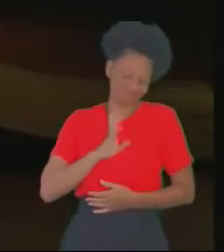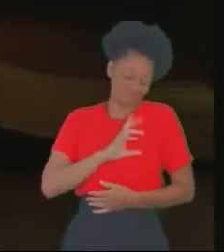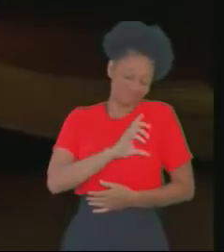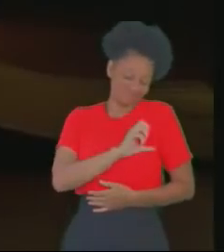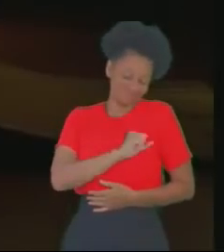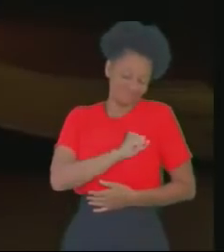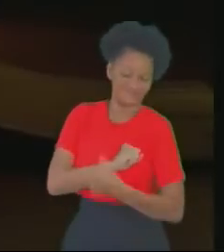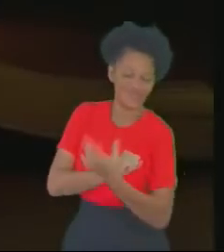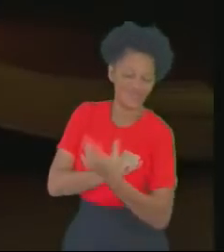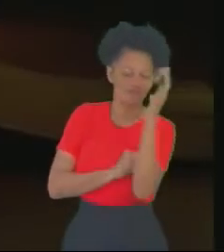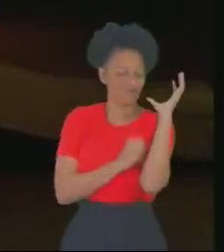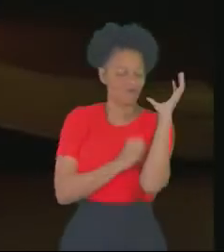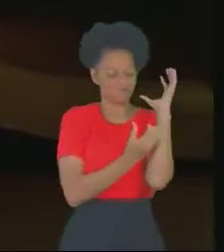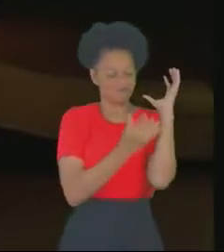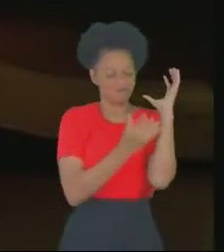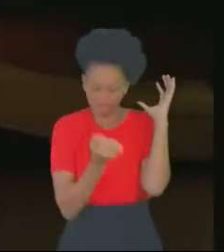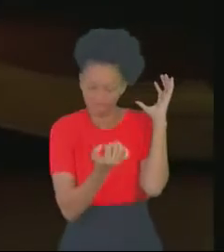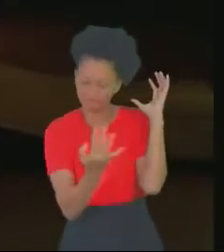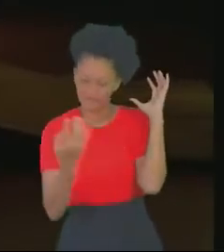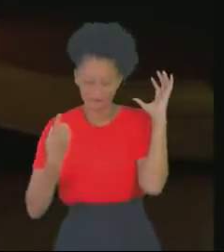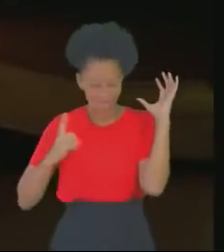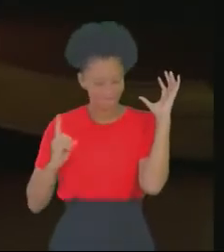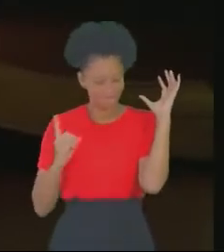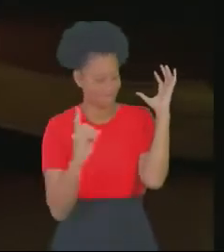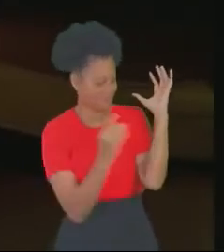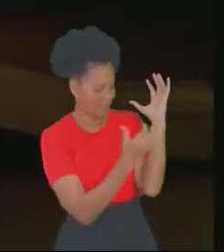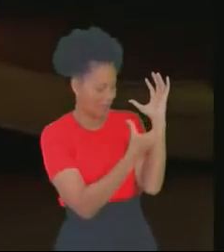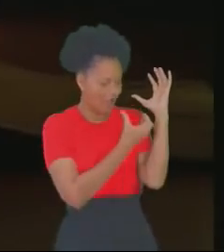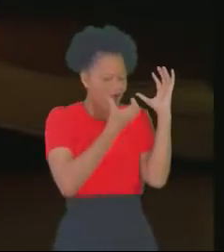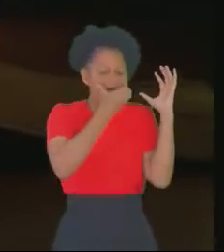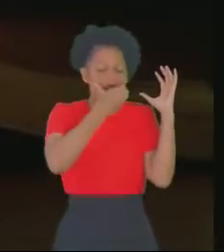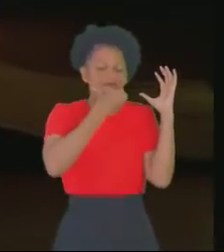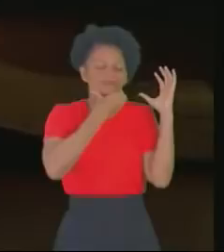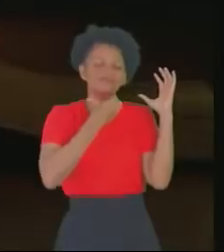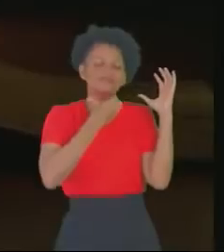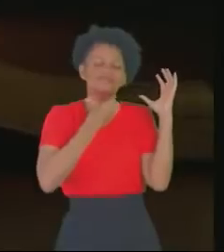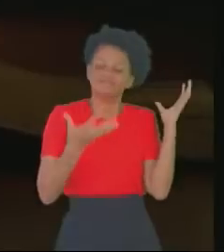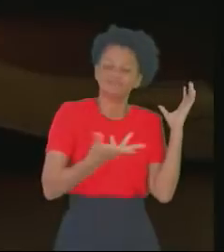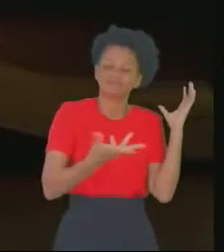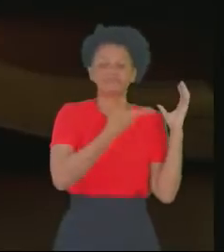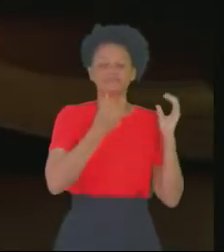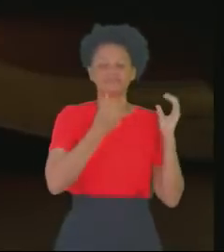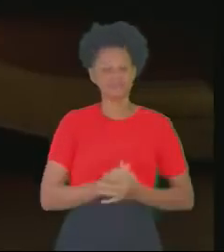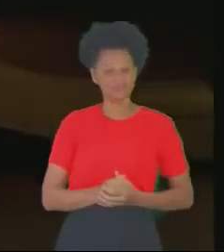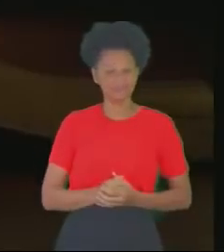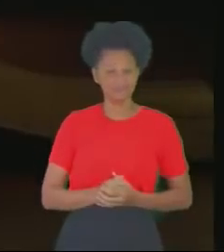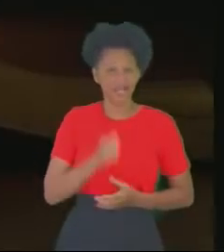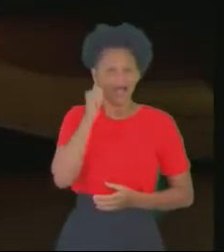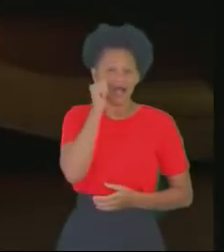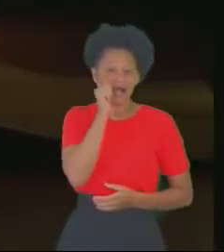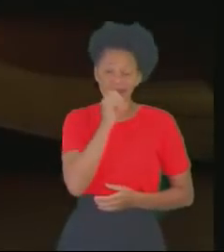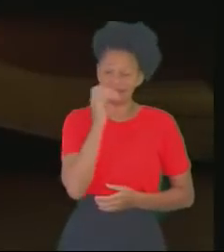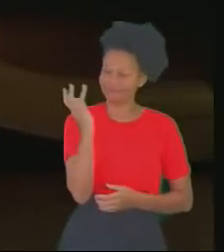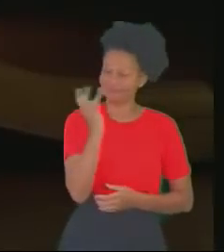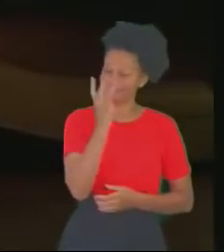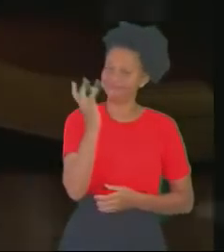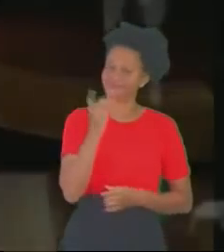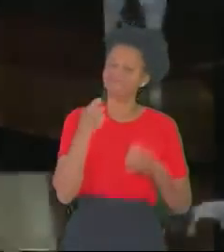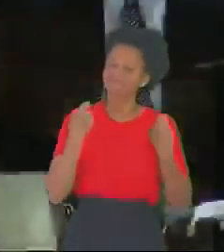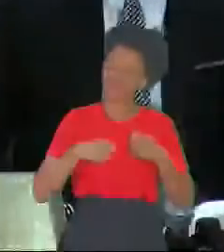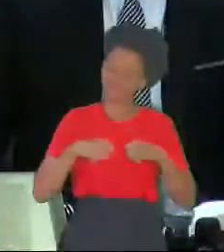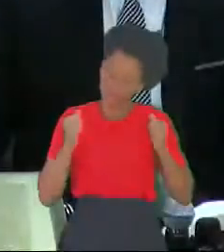jardim e comesse os seus frutos excelentes. Observe, irmão, que a noiva, ela precisa comer com o